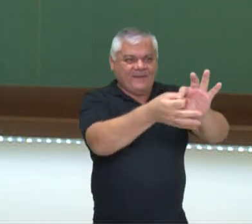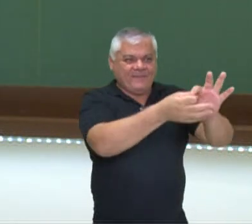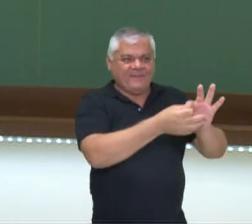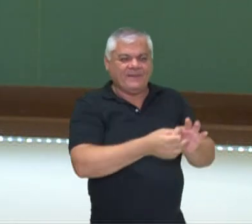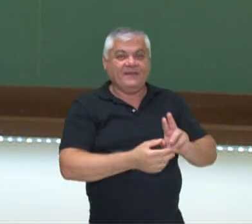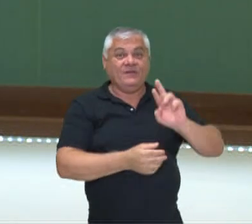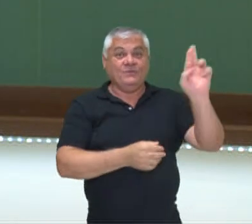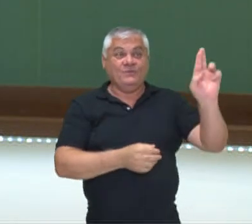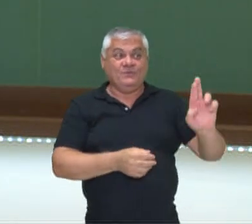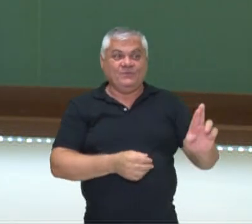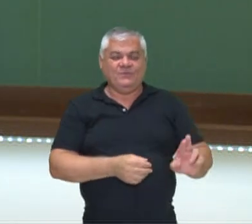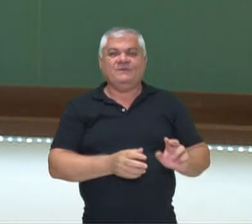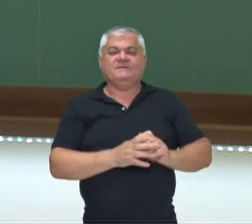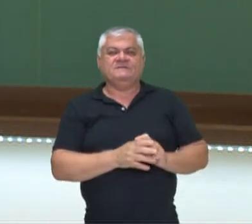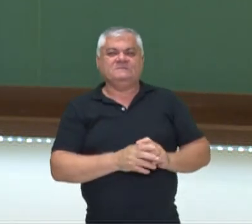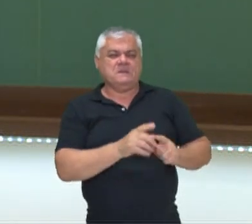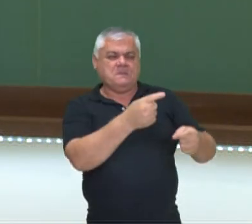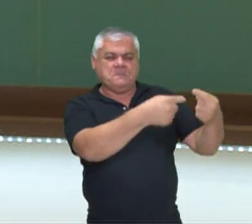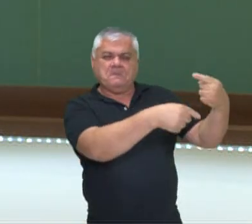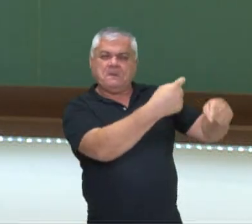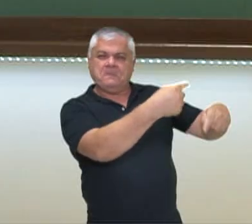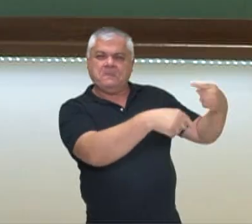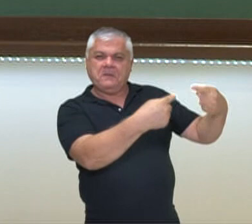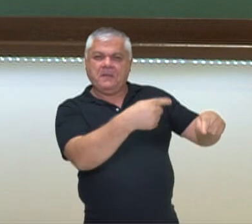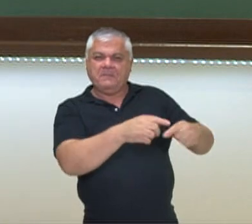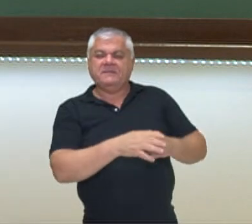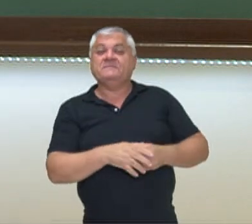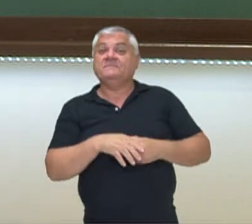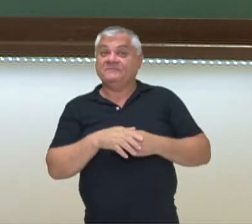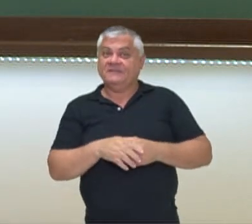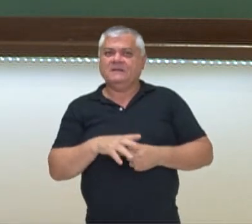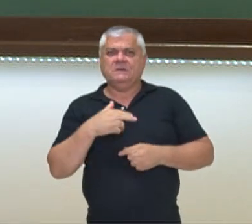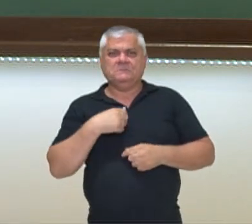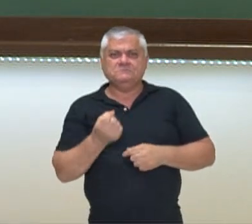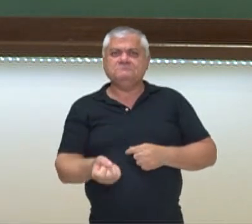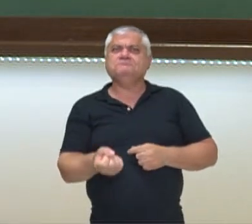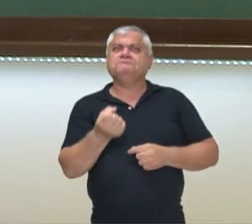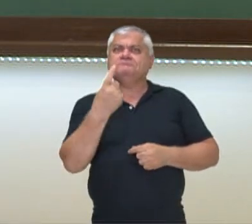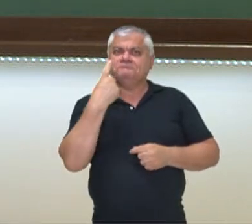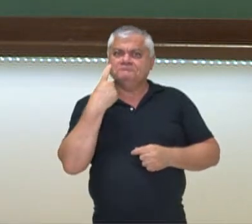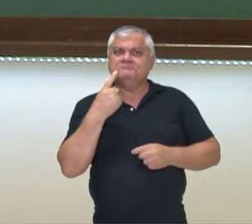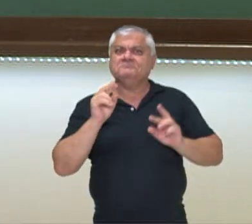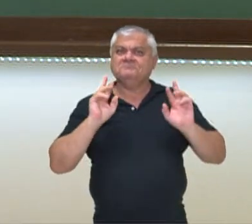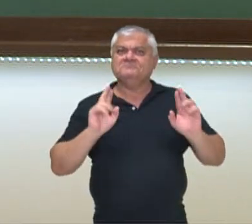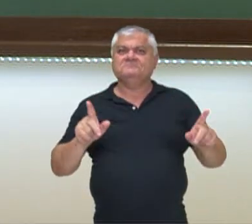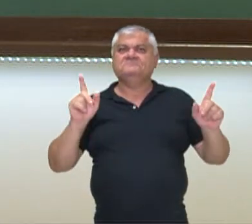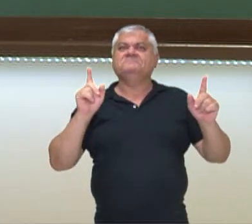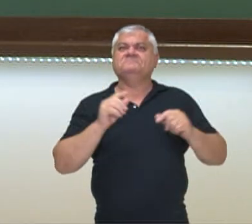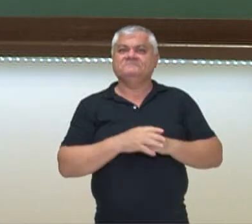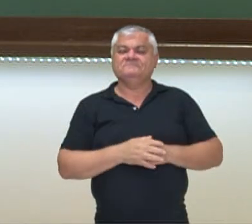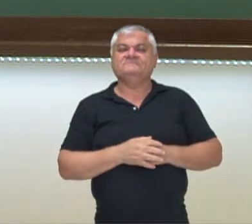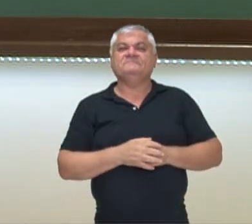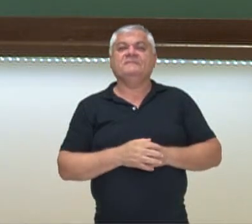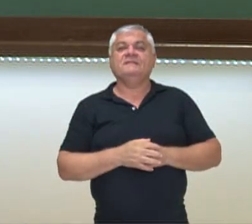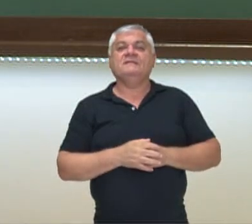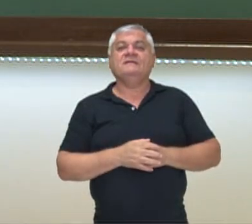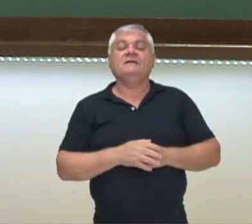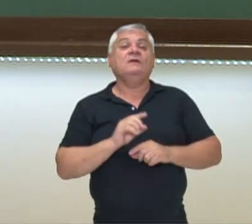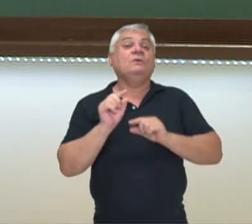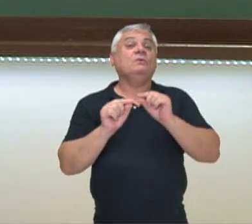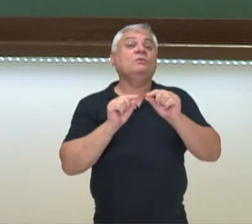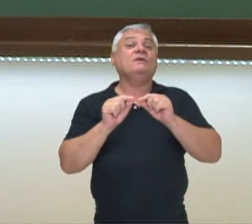deixada pela Europa. Por isso, era um cenário bem intrigante, bem divergente naquele momento que se instalava, que